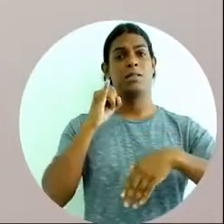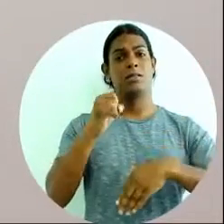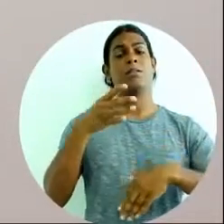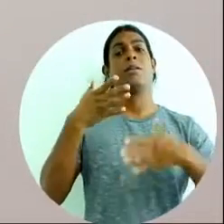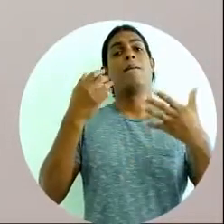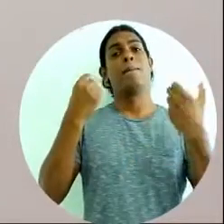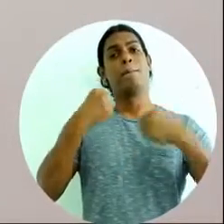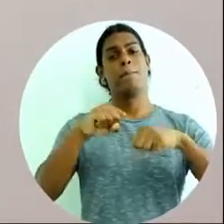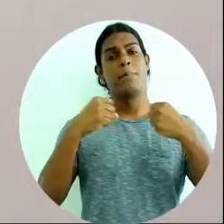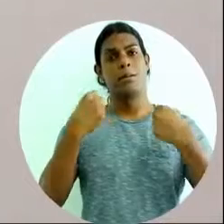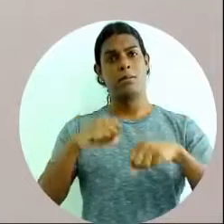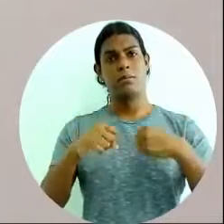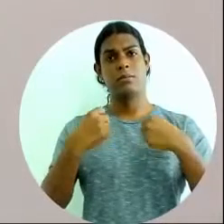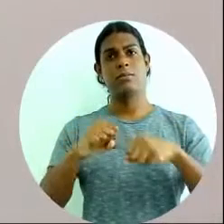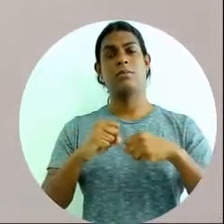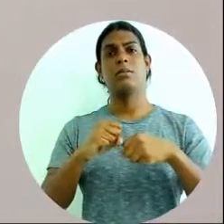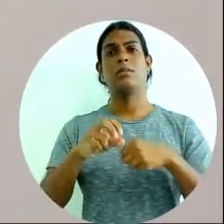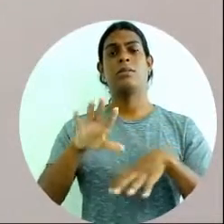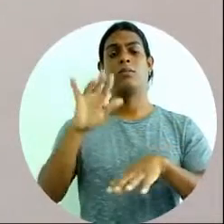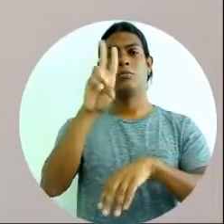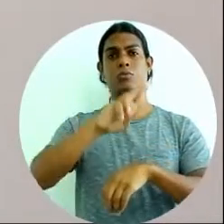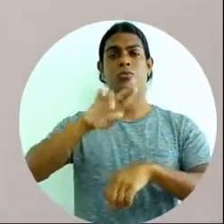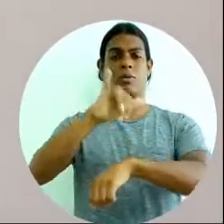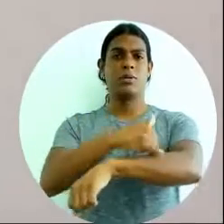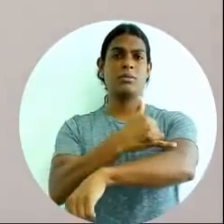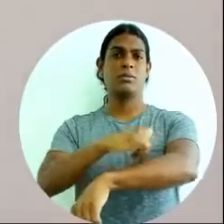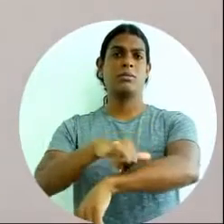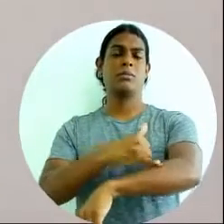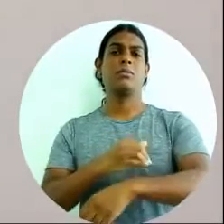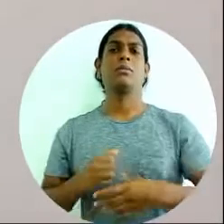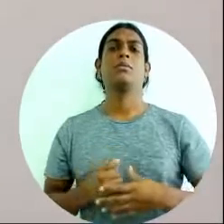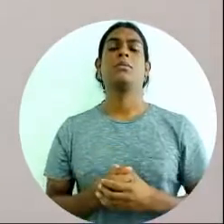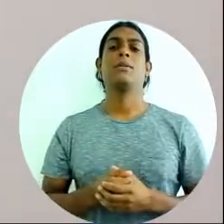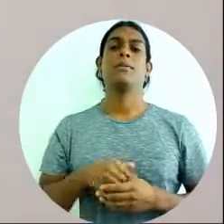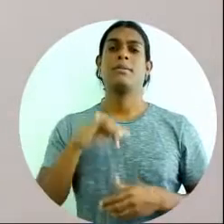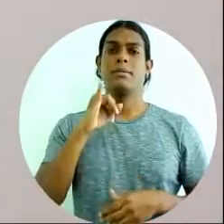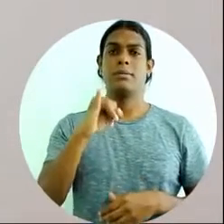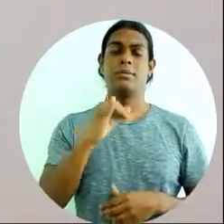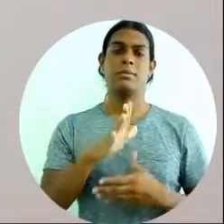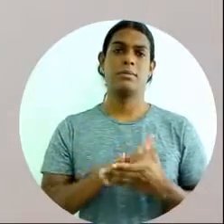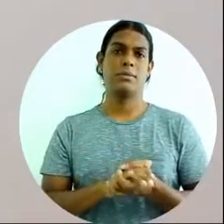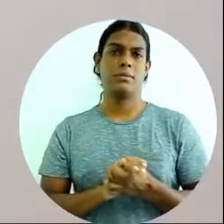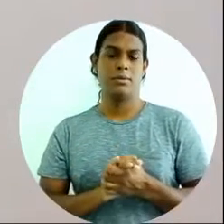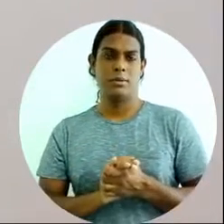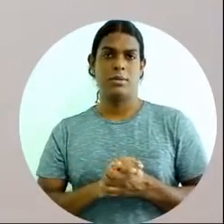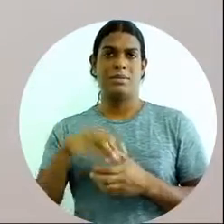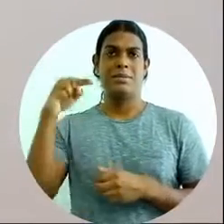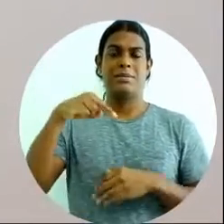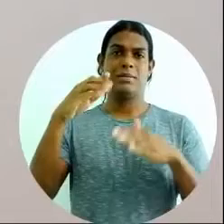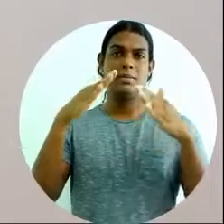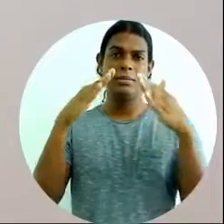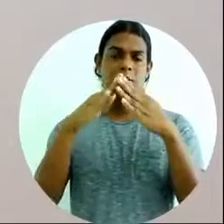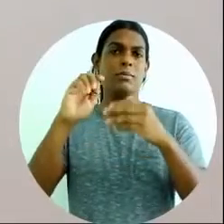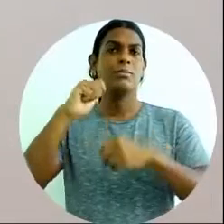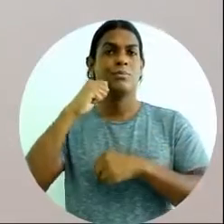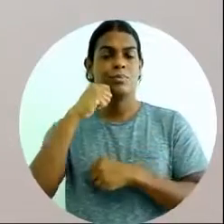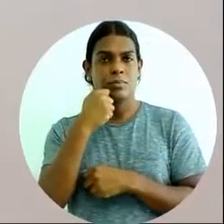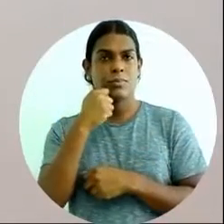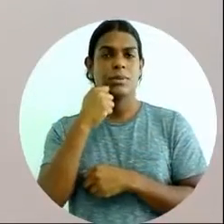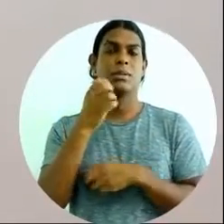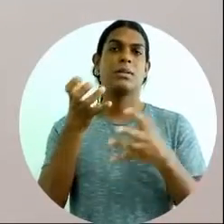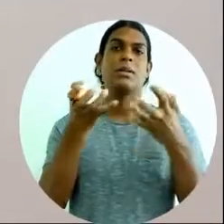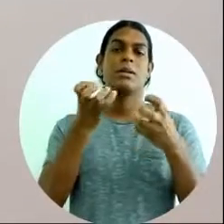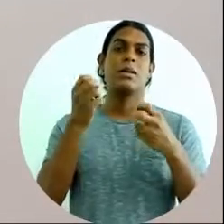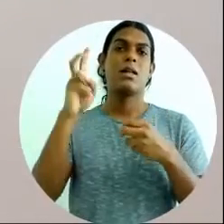se necessário, vai propor ações corretivas. Então, por exemplo, se a nossa panificadora pretendia,